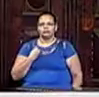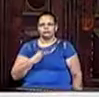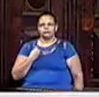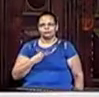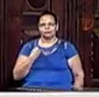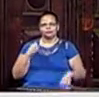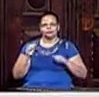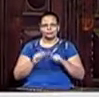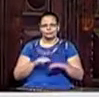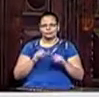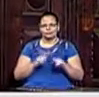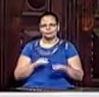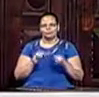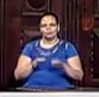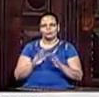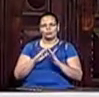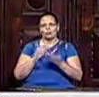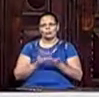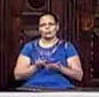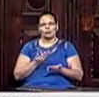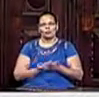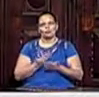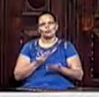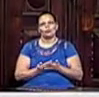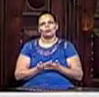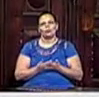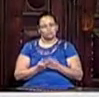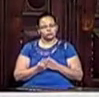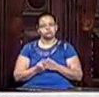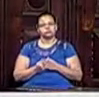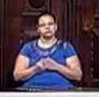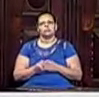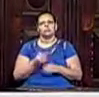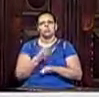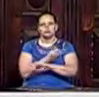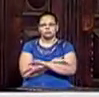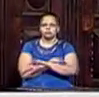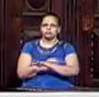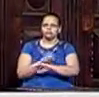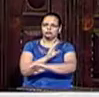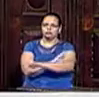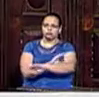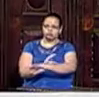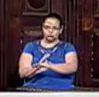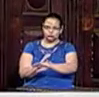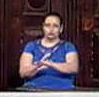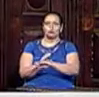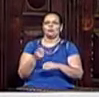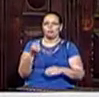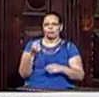poucas cidades que conserva essa tradição, essa cultura.